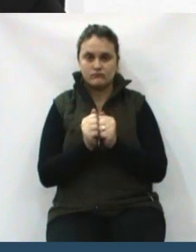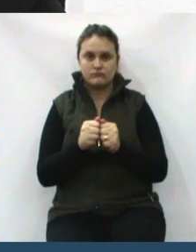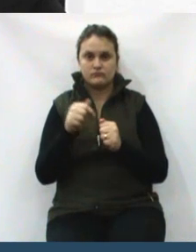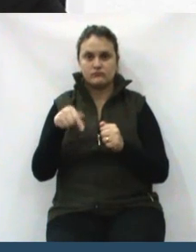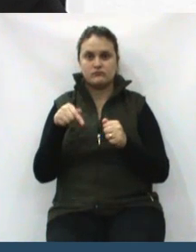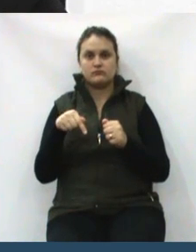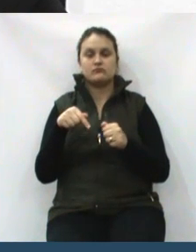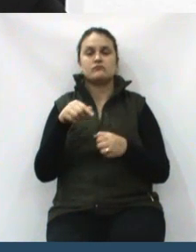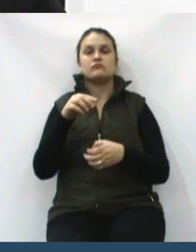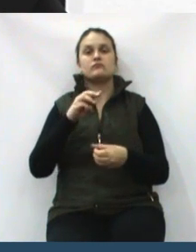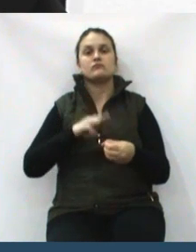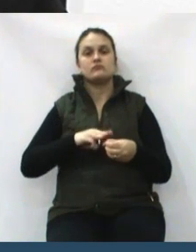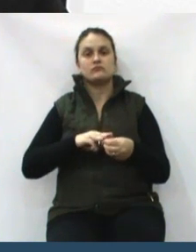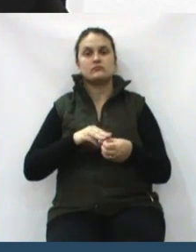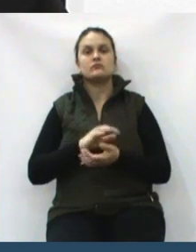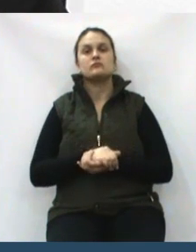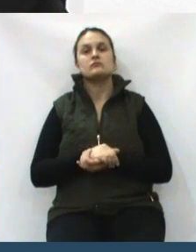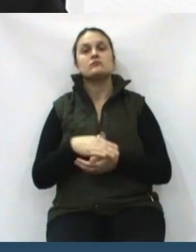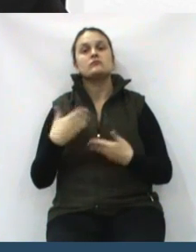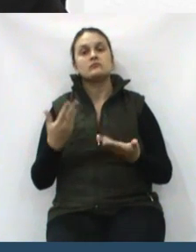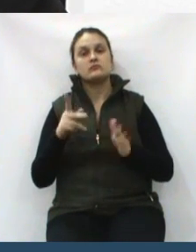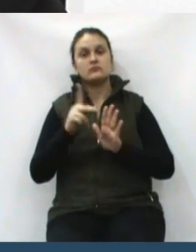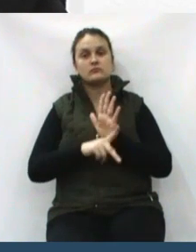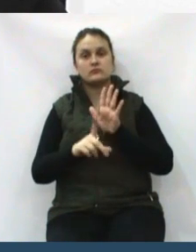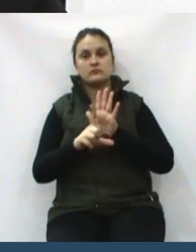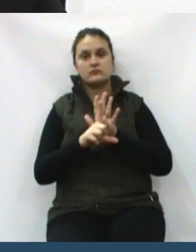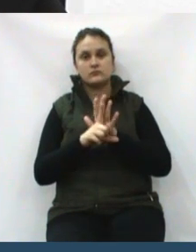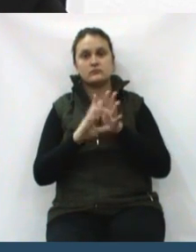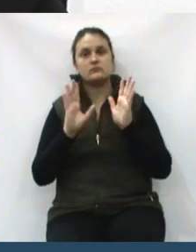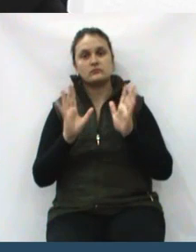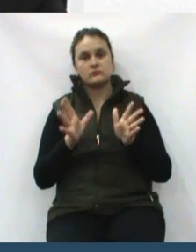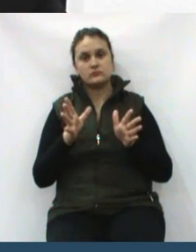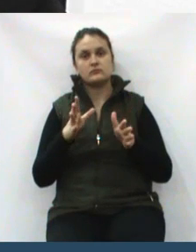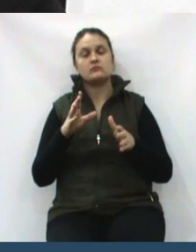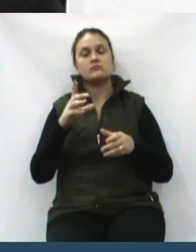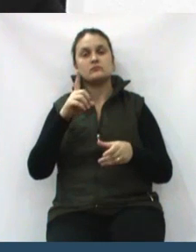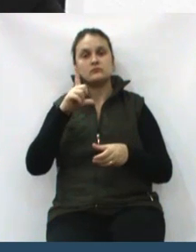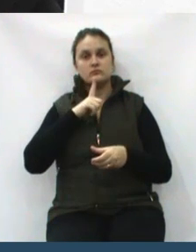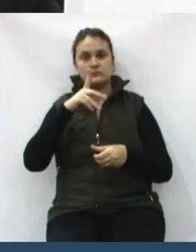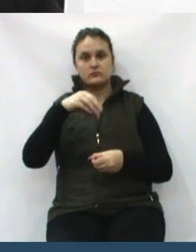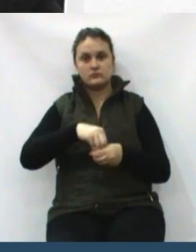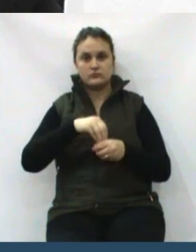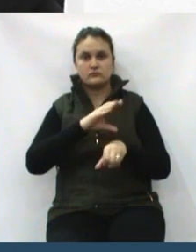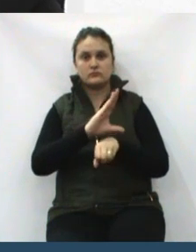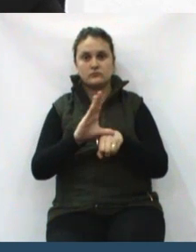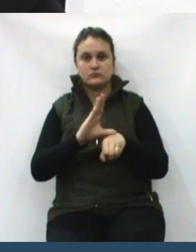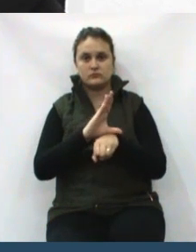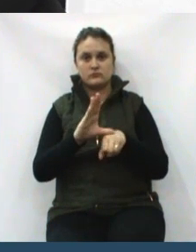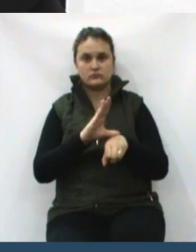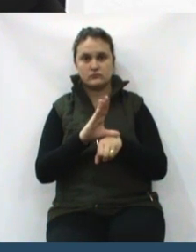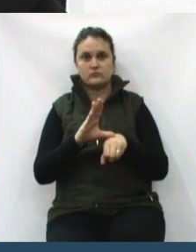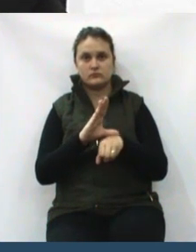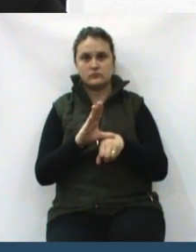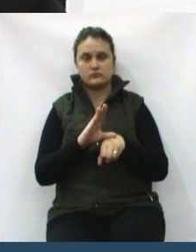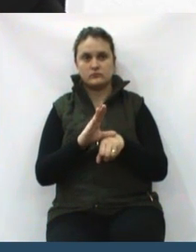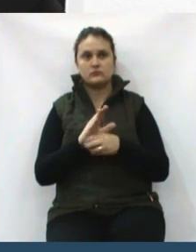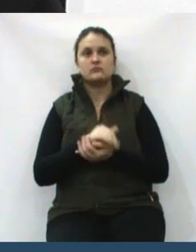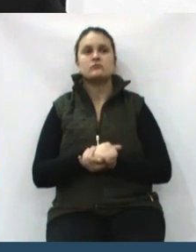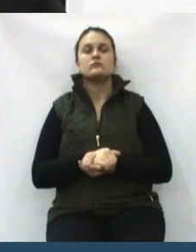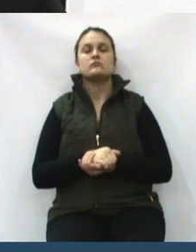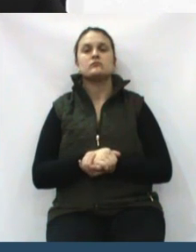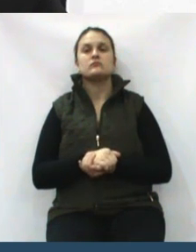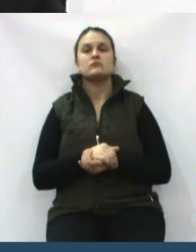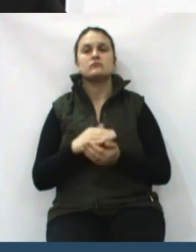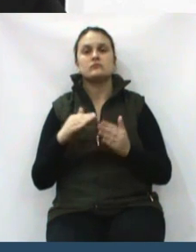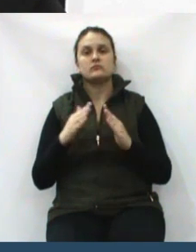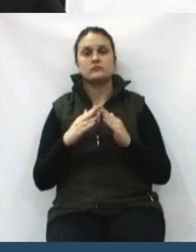em nosso município. Esse projeto de lei já foi considerado constitucional pelo plenário